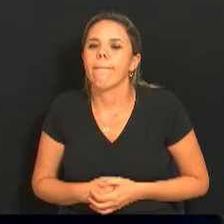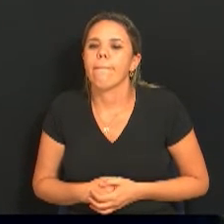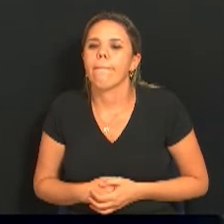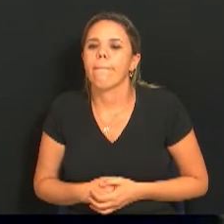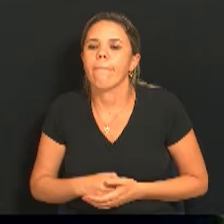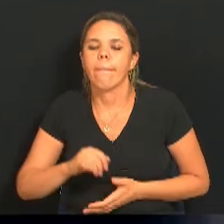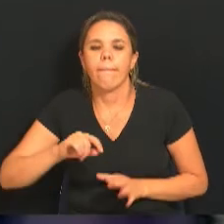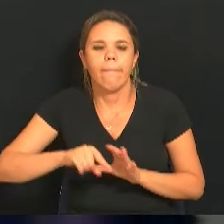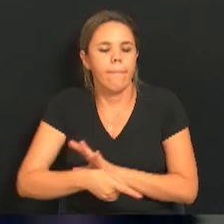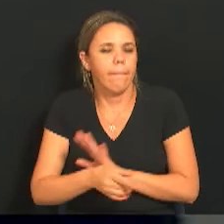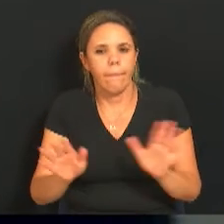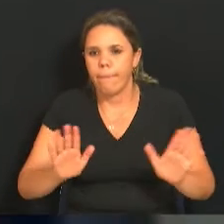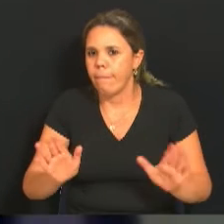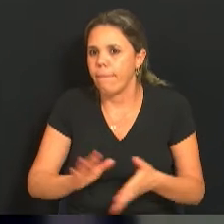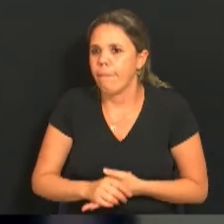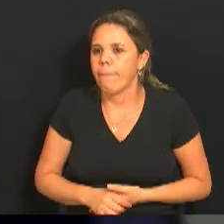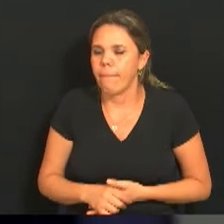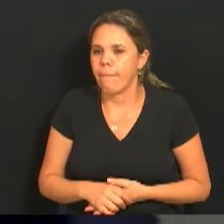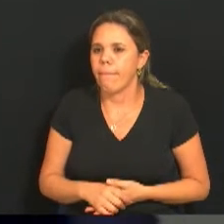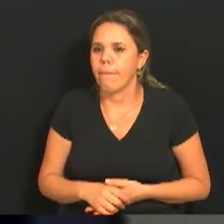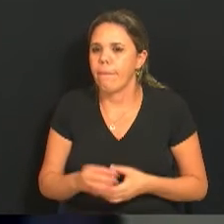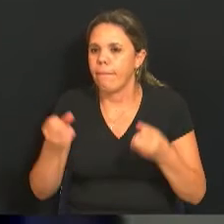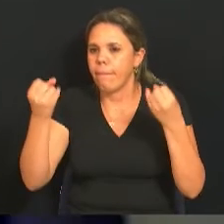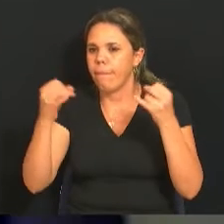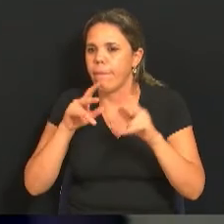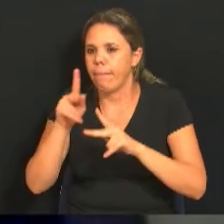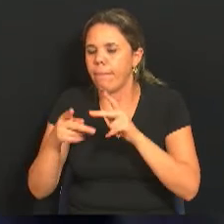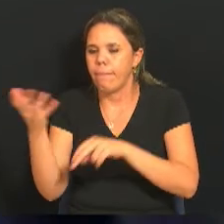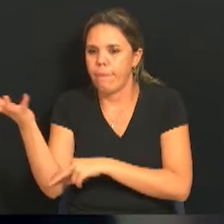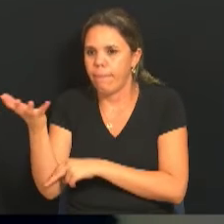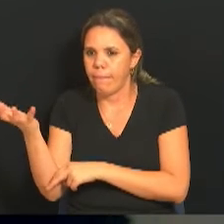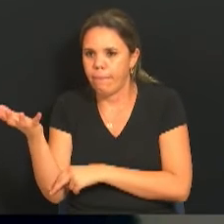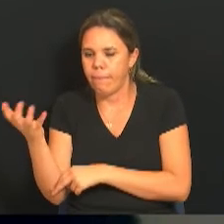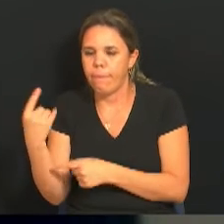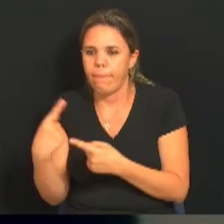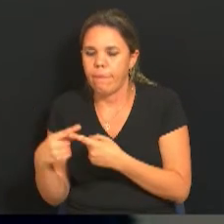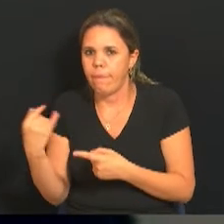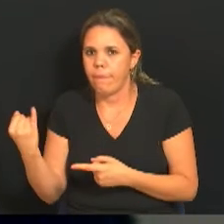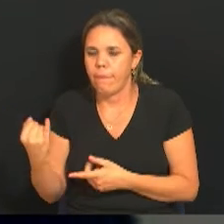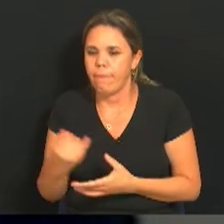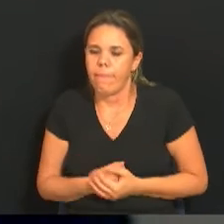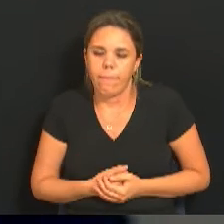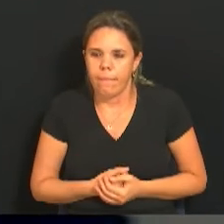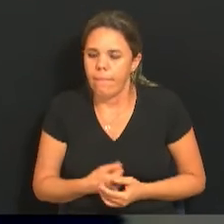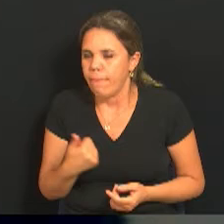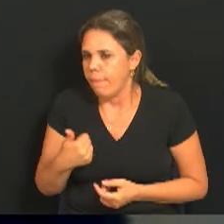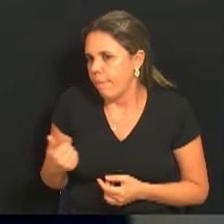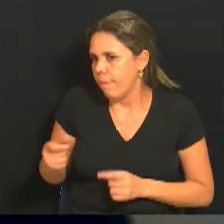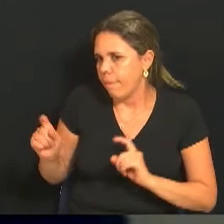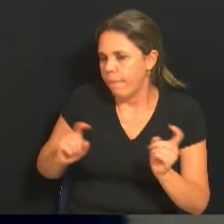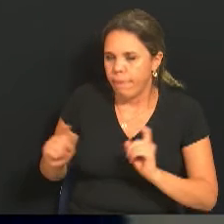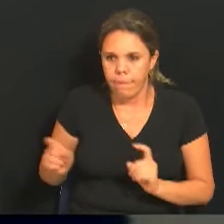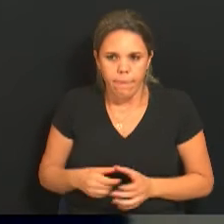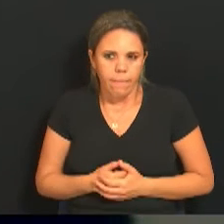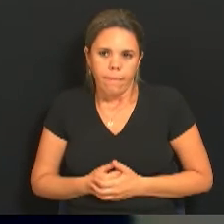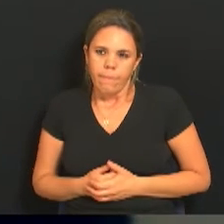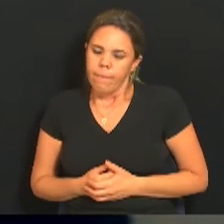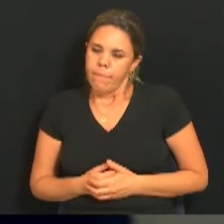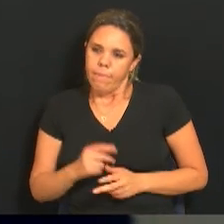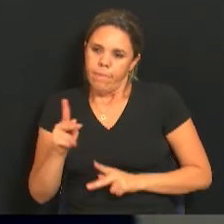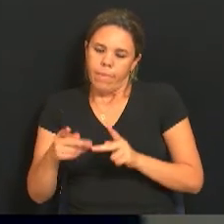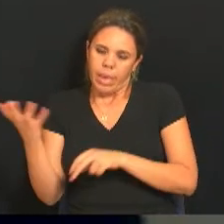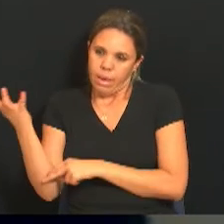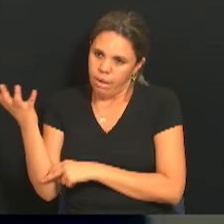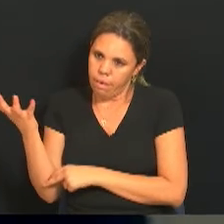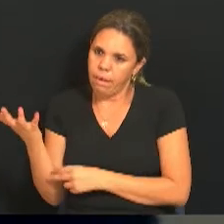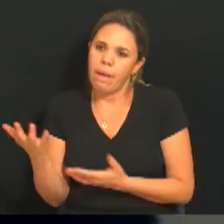aprofundando tanto. Né? Eu trouxe essa dimensão da população em situação de rua, porque é importante, assim, como é a primeira reunião, né, a população de rua, eu